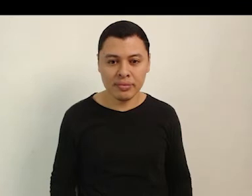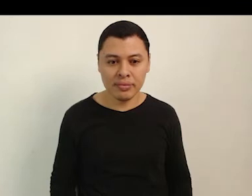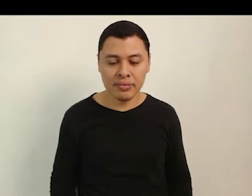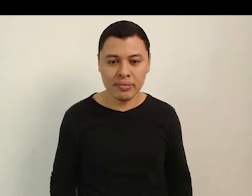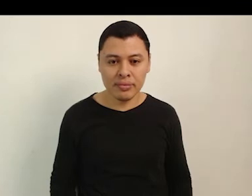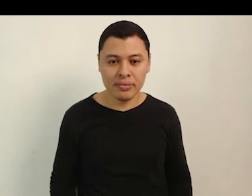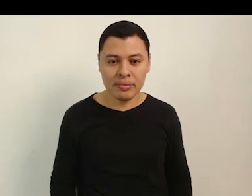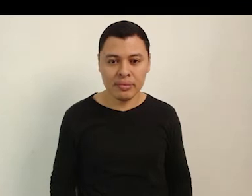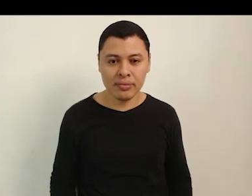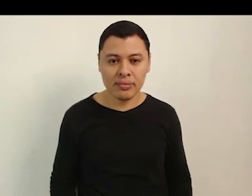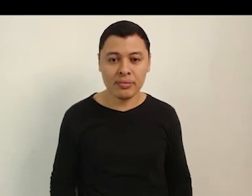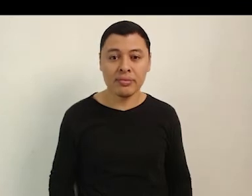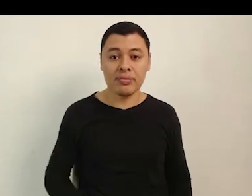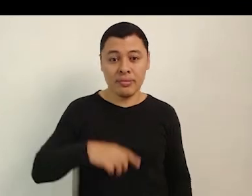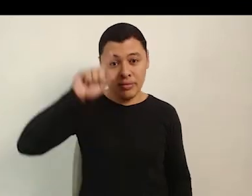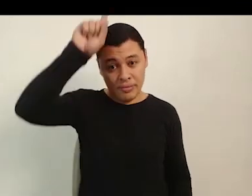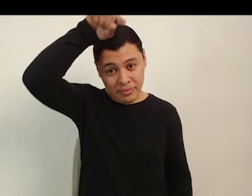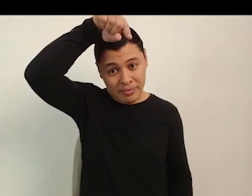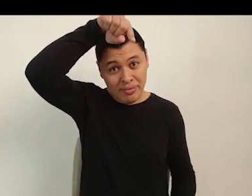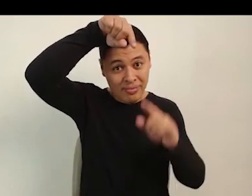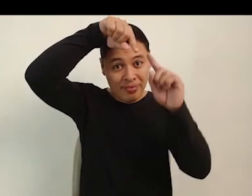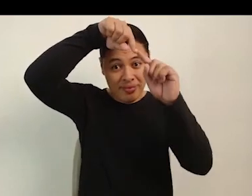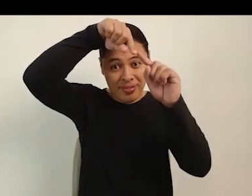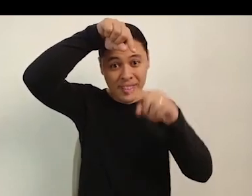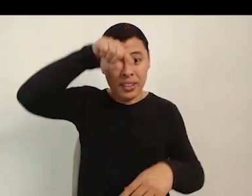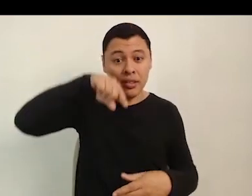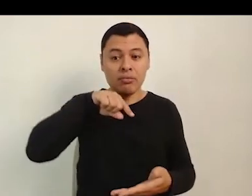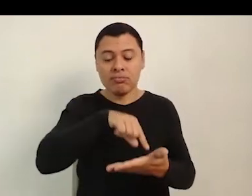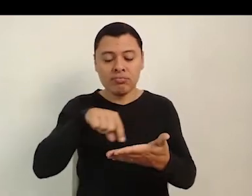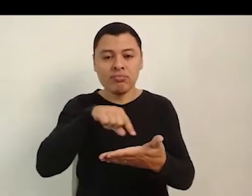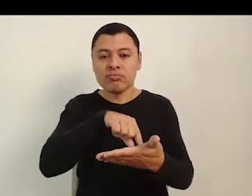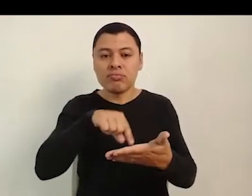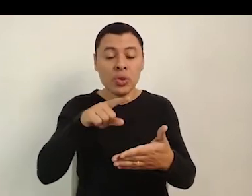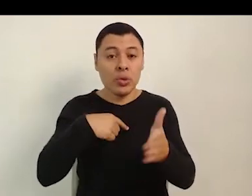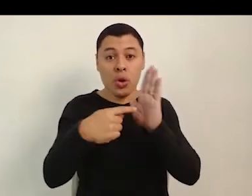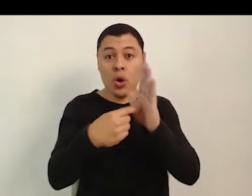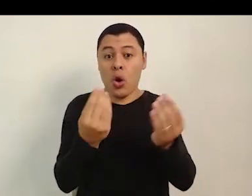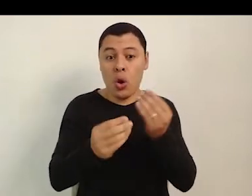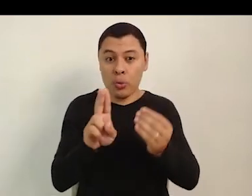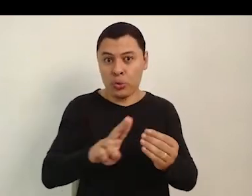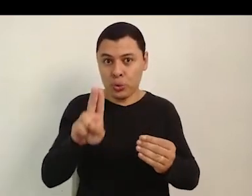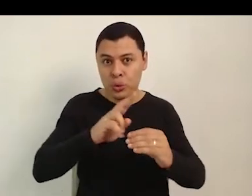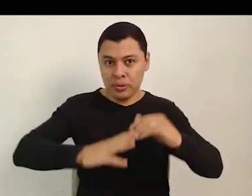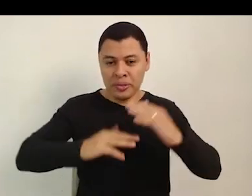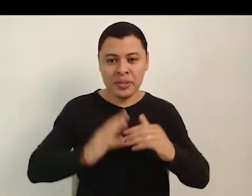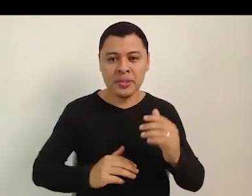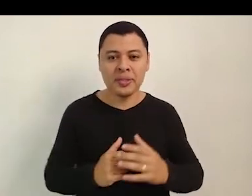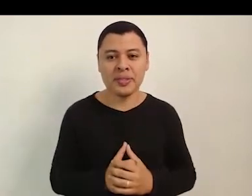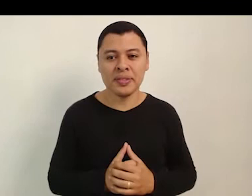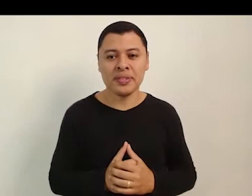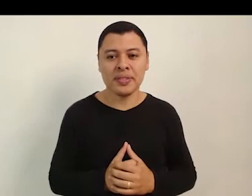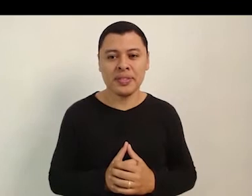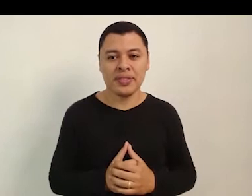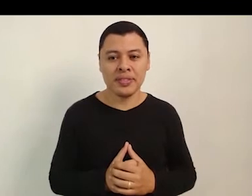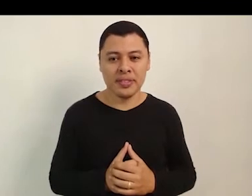So this is my free touch. Get close now. I'm going to show you how I use it properly. O vídeo está em